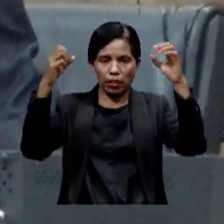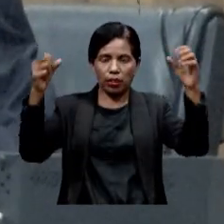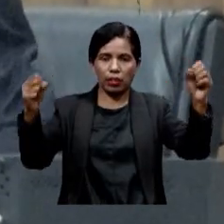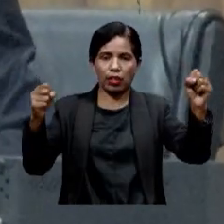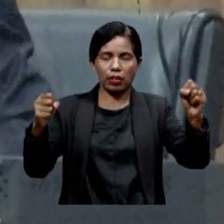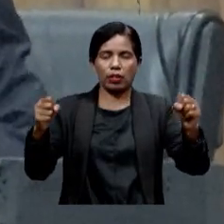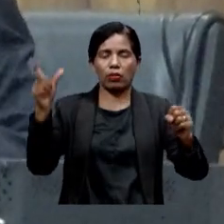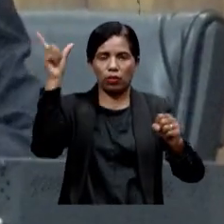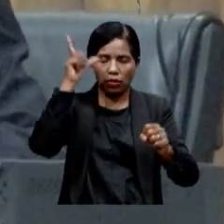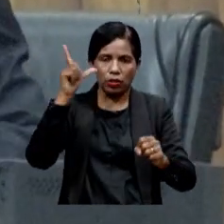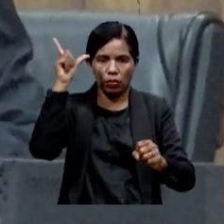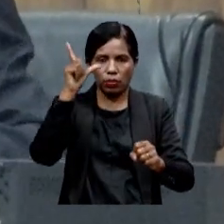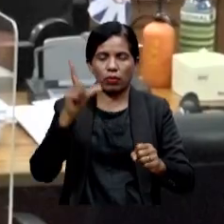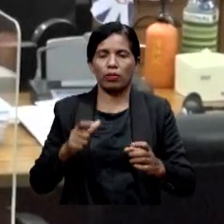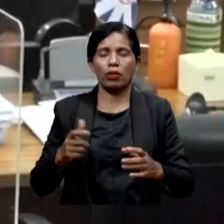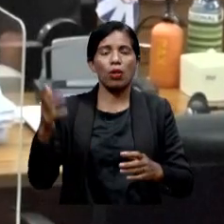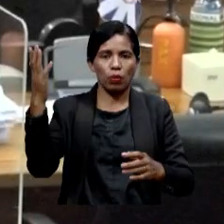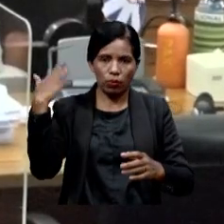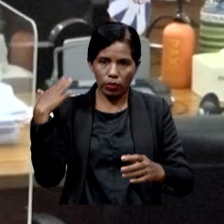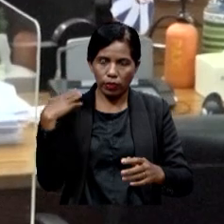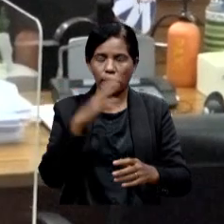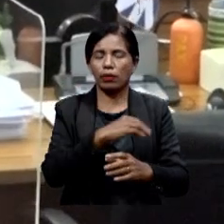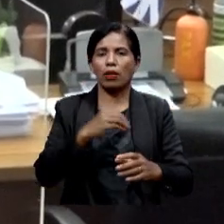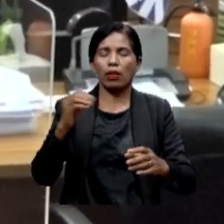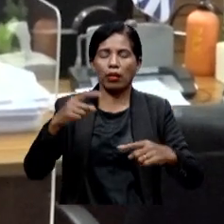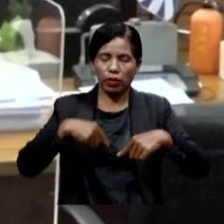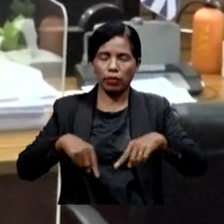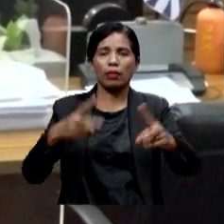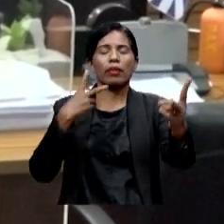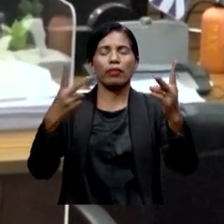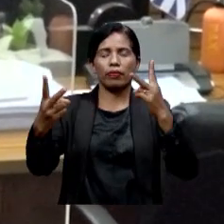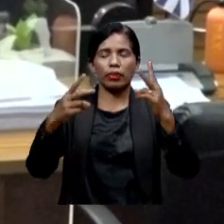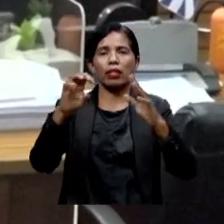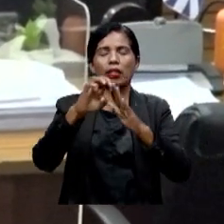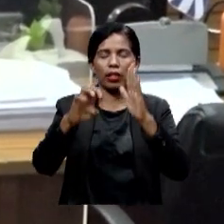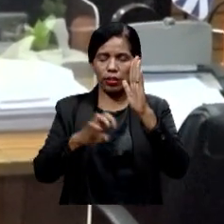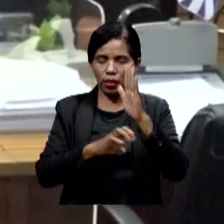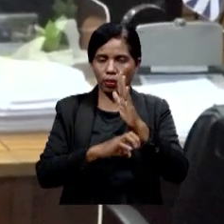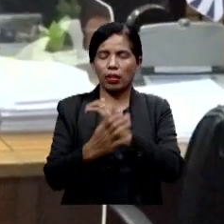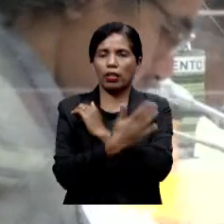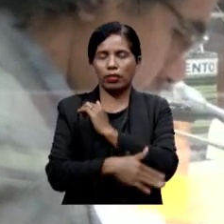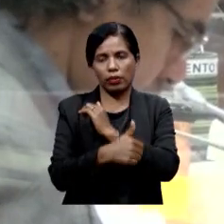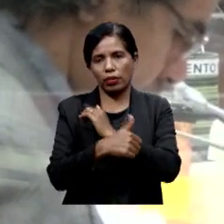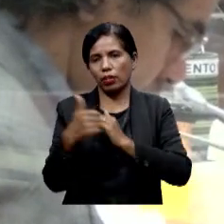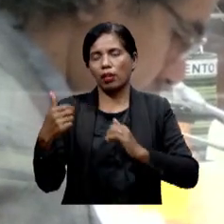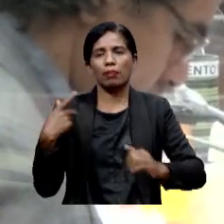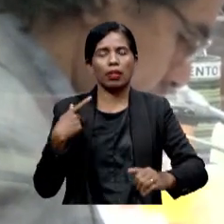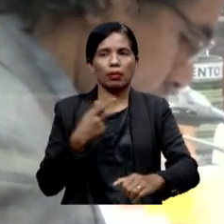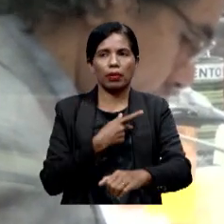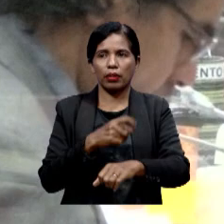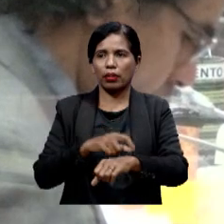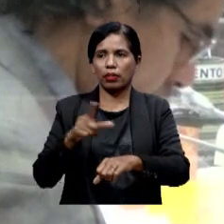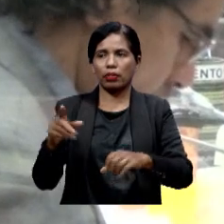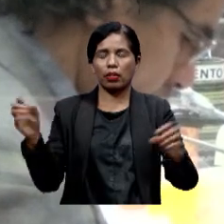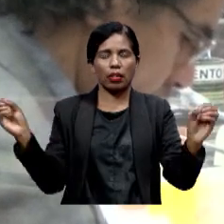República, Francisco Guterres Luolonian, banhira a tohalo visita Estado ba estrangeiro, Parlamento Nacional sempre